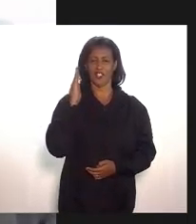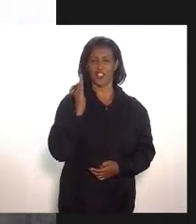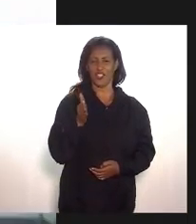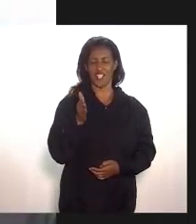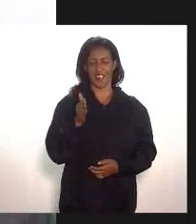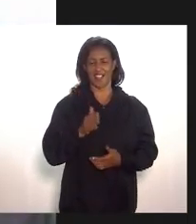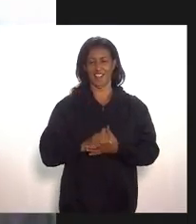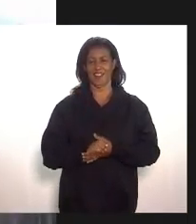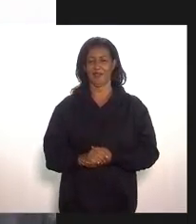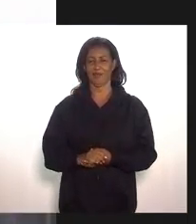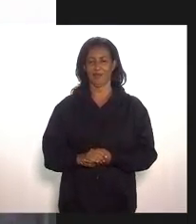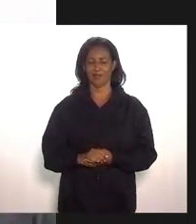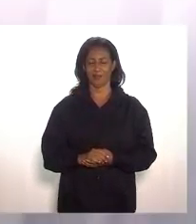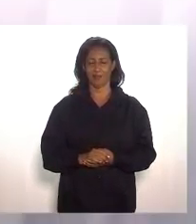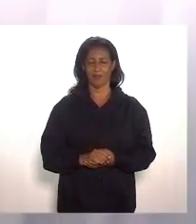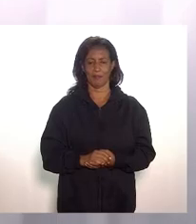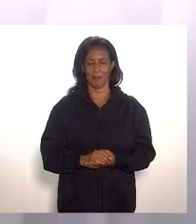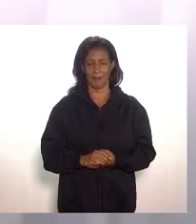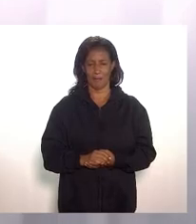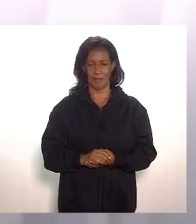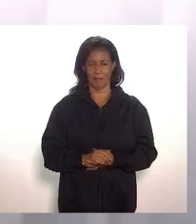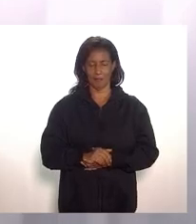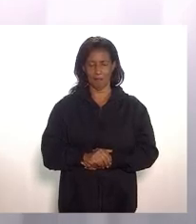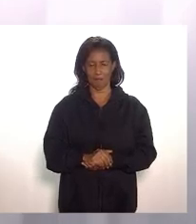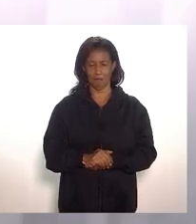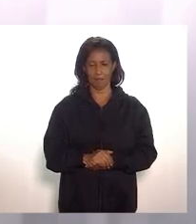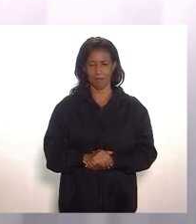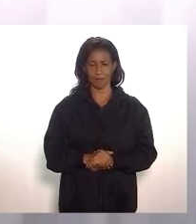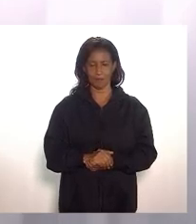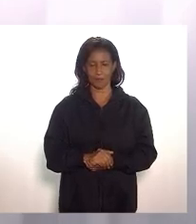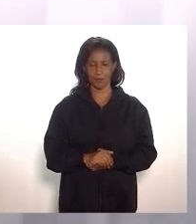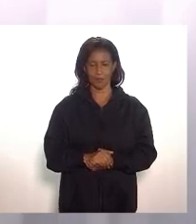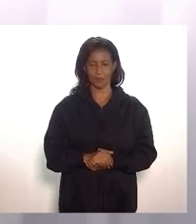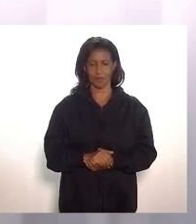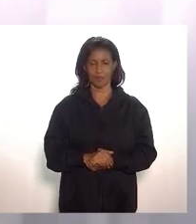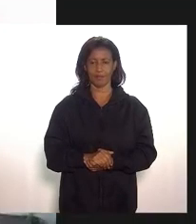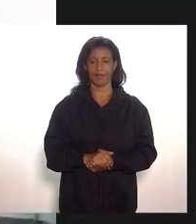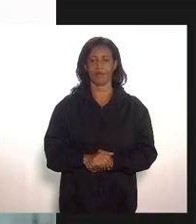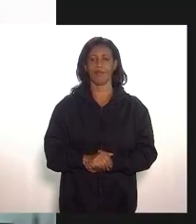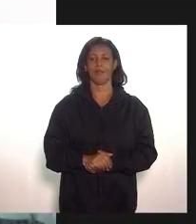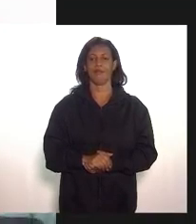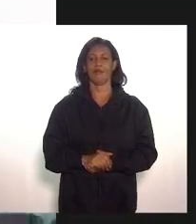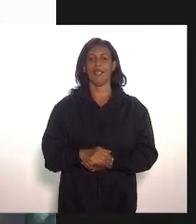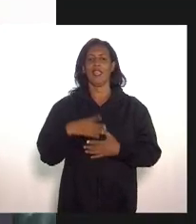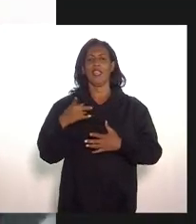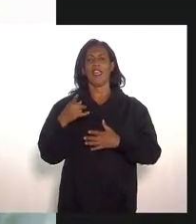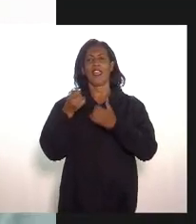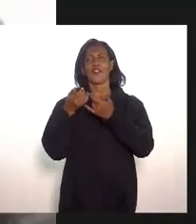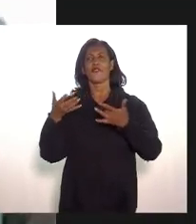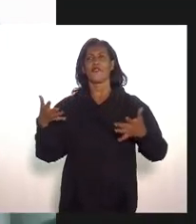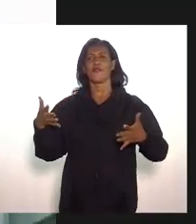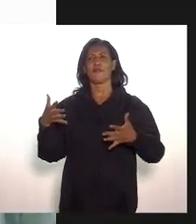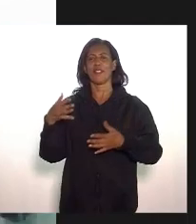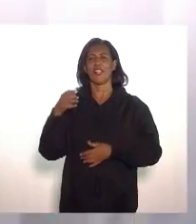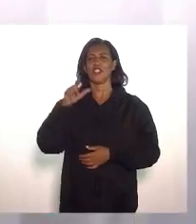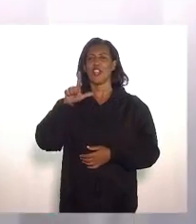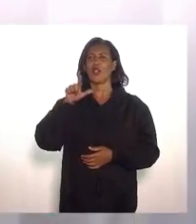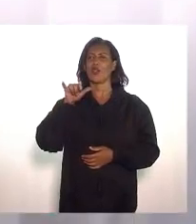7 minutos por completo. Em homenagem à Lucinha, que não pôde estar com a gente, está hospitalizada, com a palavra o